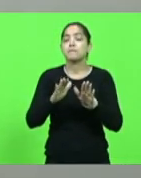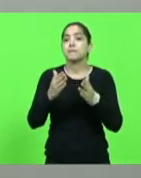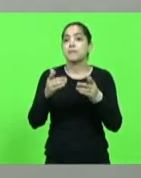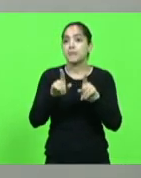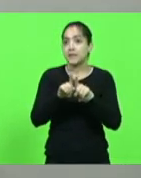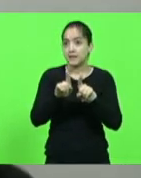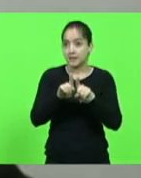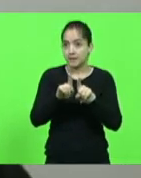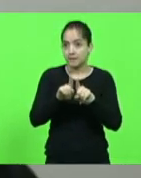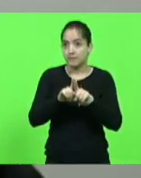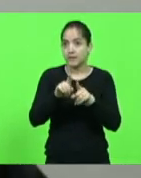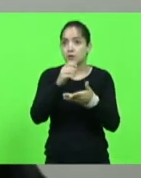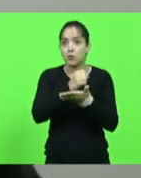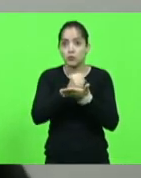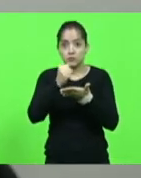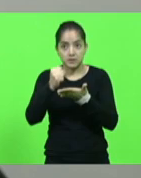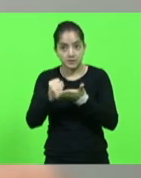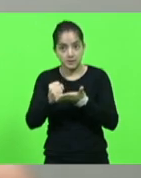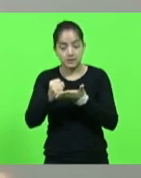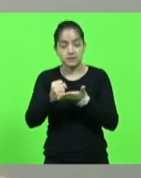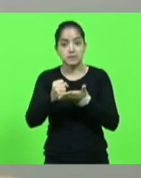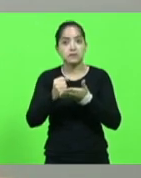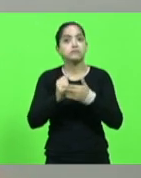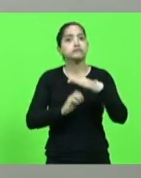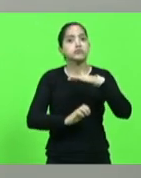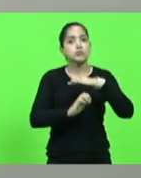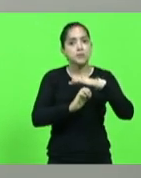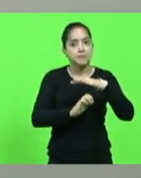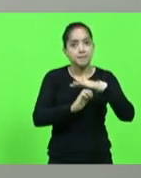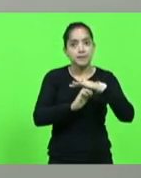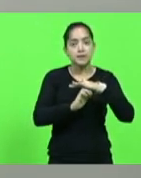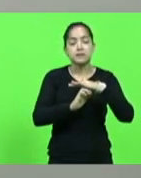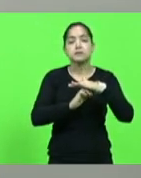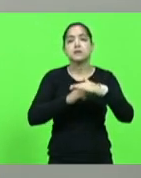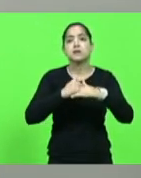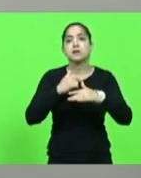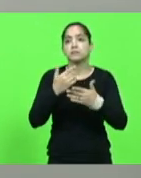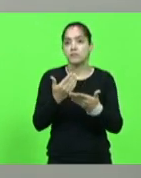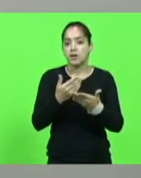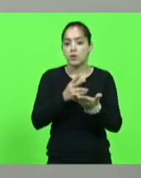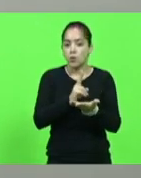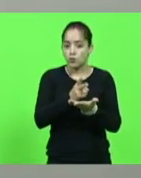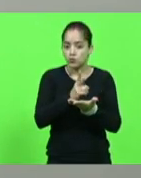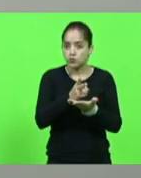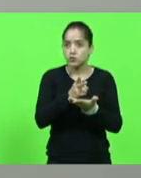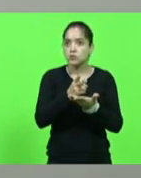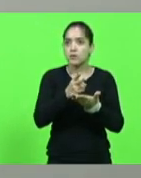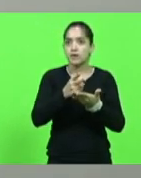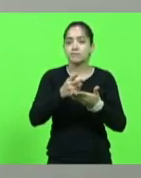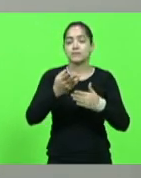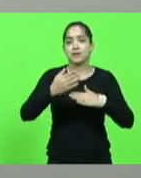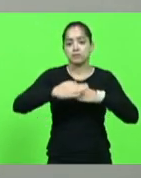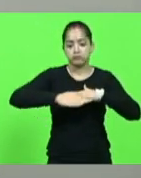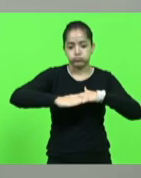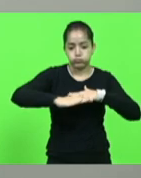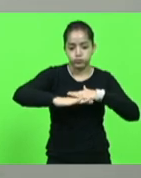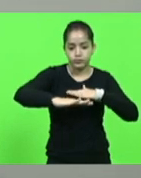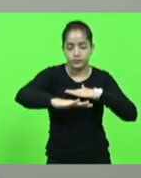de uma empresa para continuar a estrutura de concreto. Porque